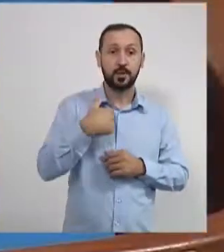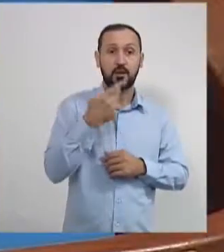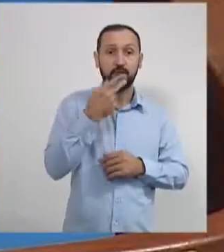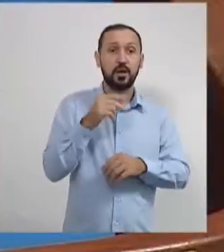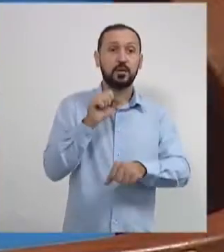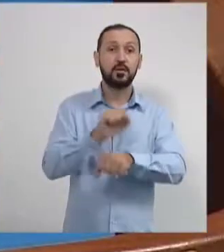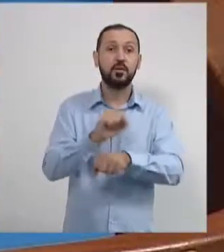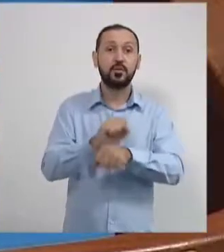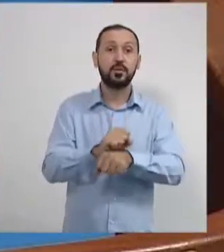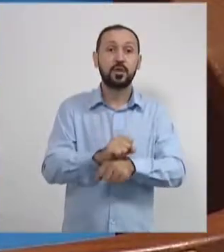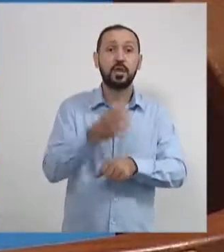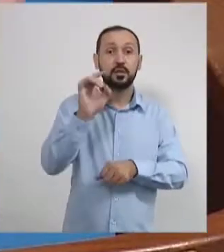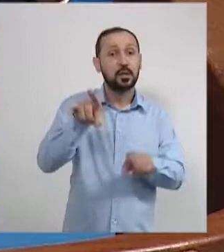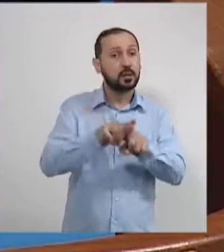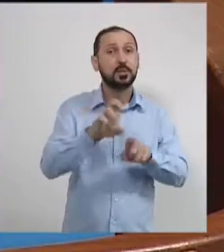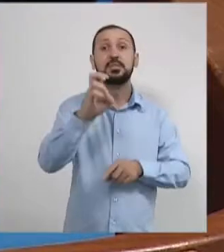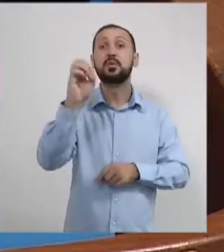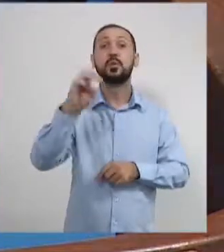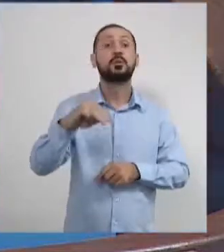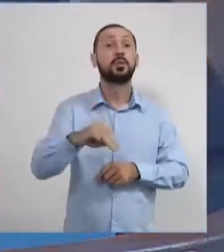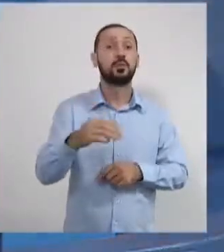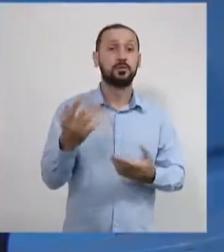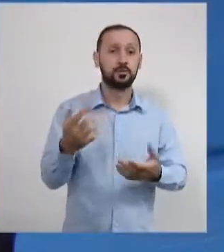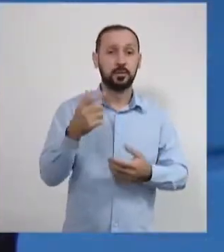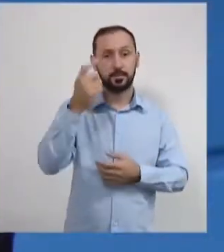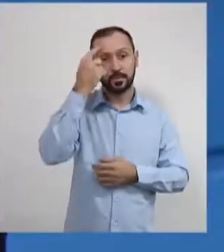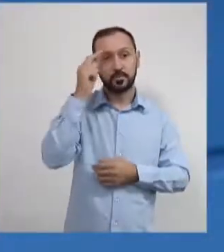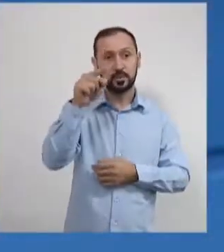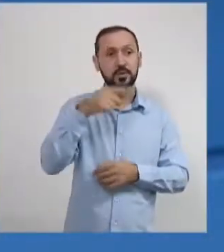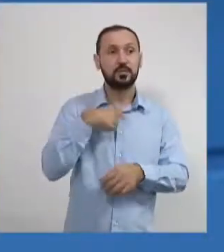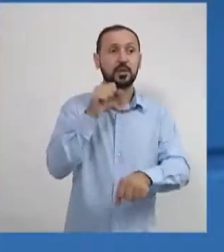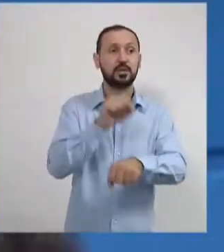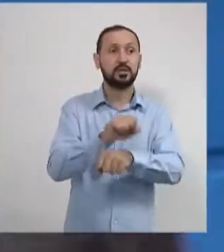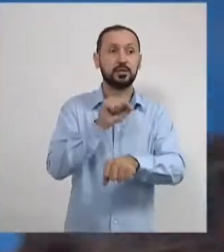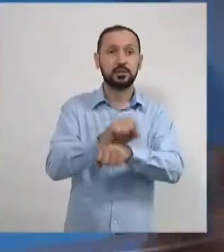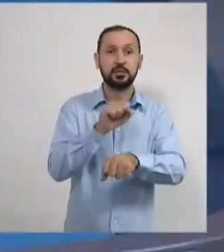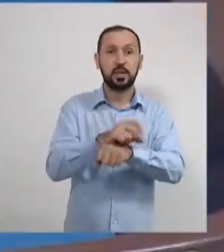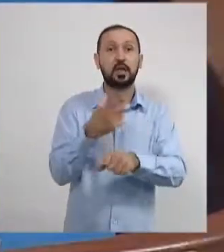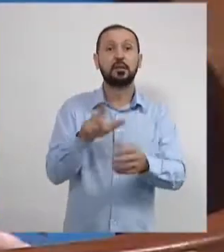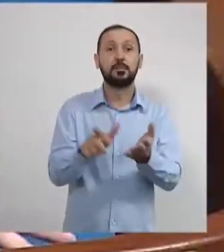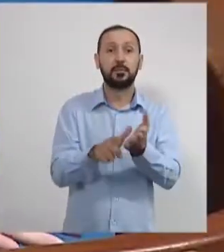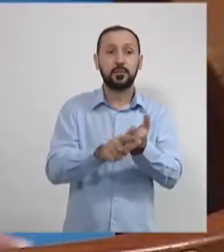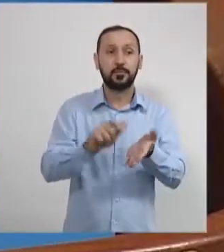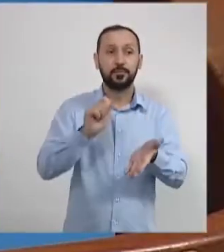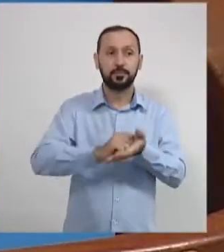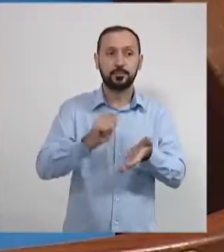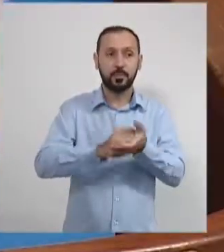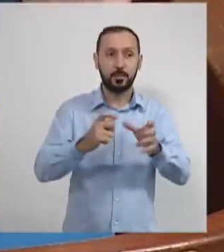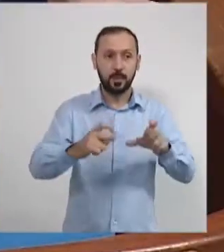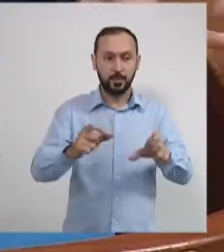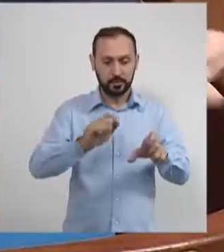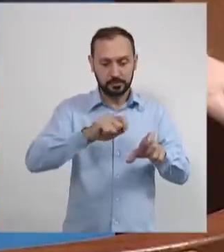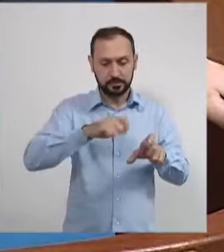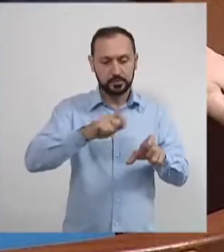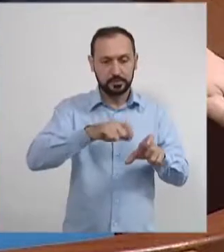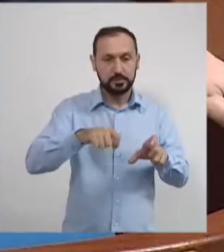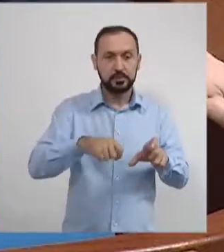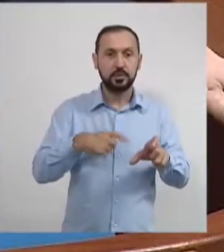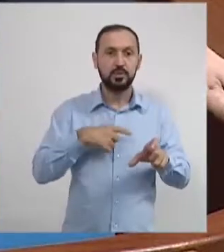fiquei 45 minutos na fila também para votar. Então, imagina, Vossa Excelência, lá também a votação foi manual, nas fichas. Nós